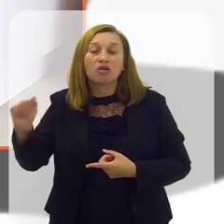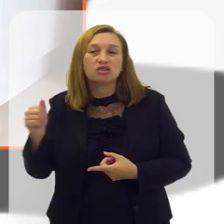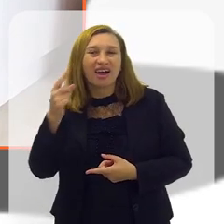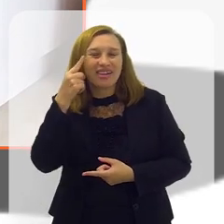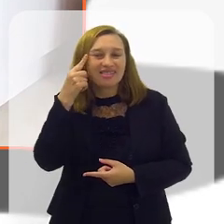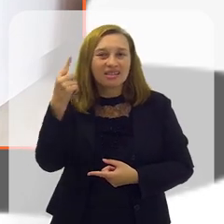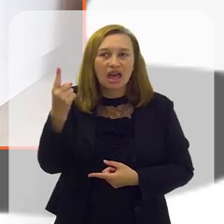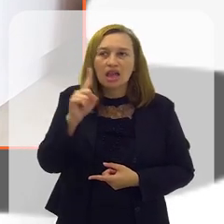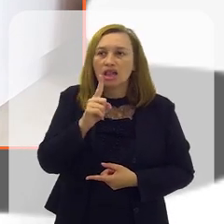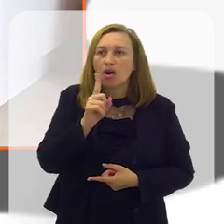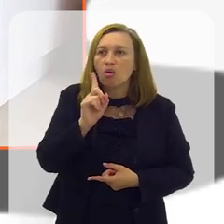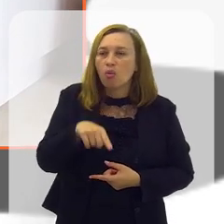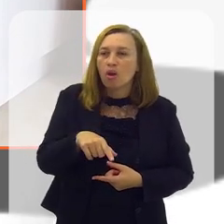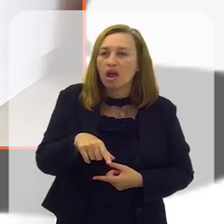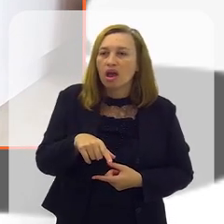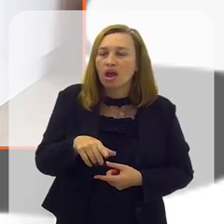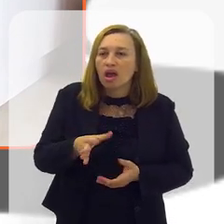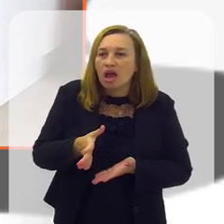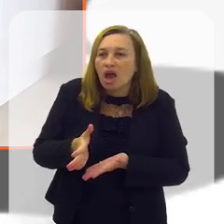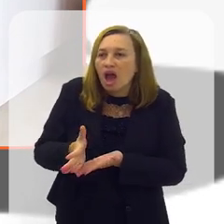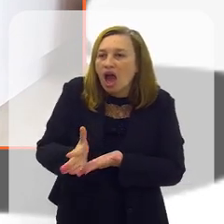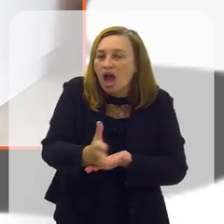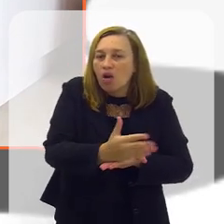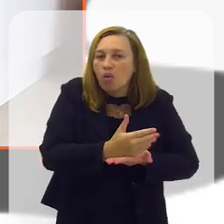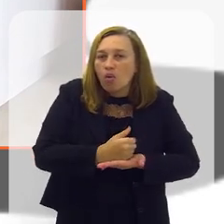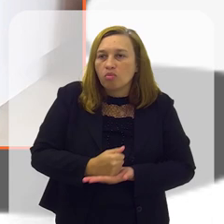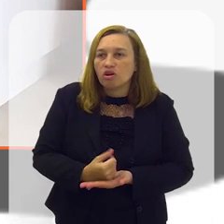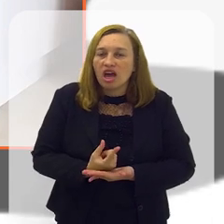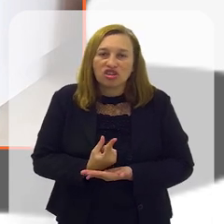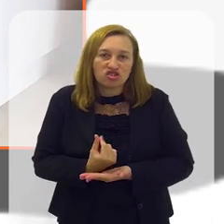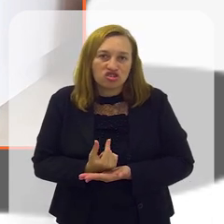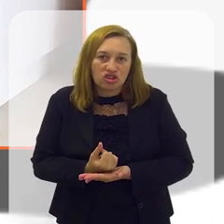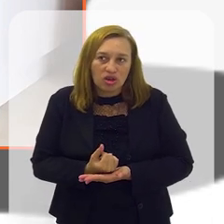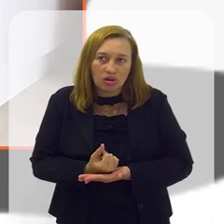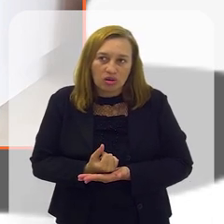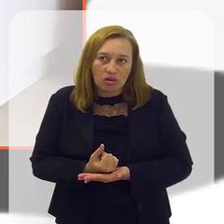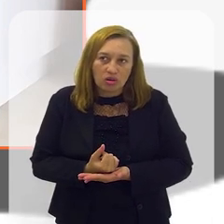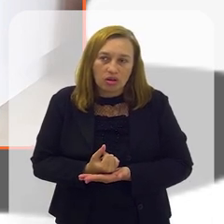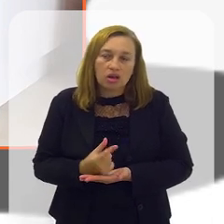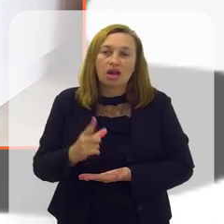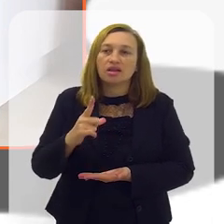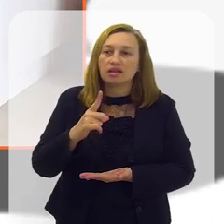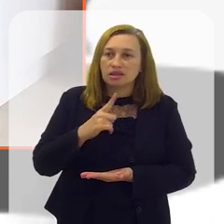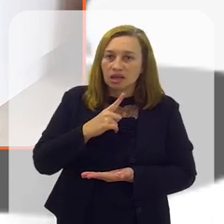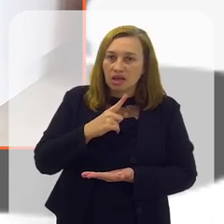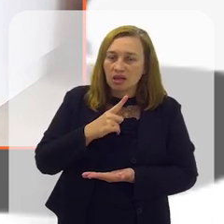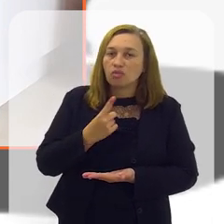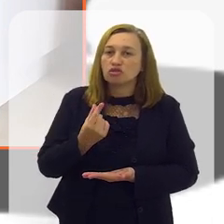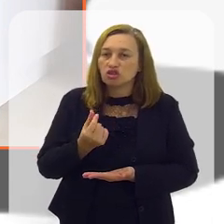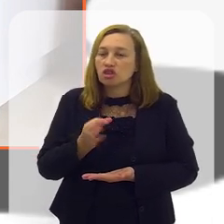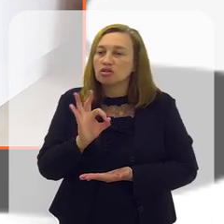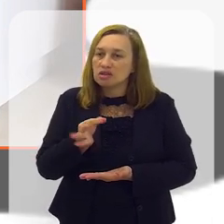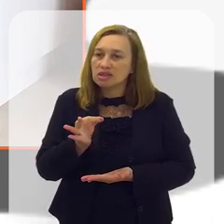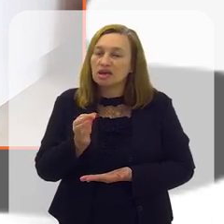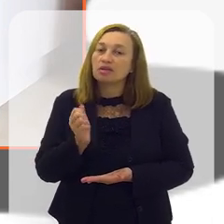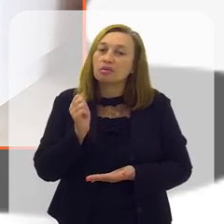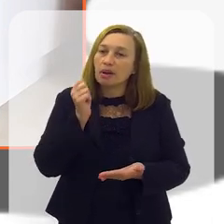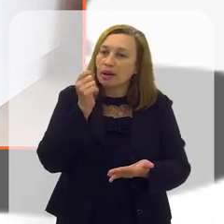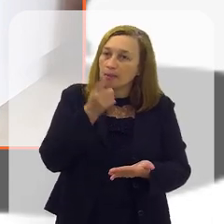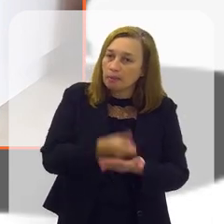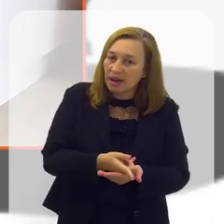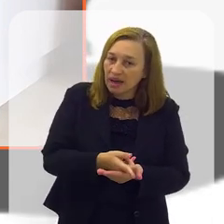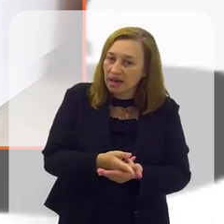porque, Cláudia, a ideia não é acumular bens. A ideia é ter o suficiente para